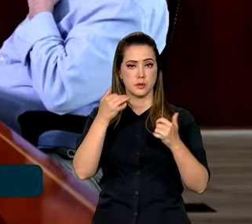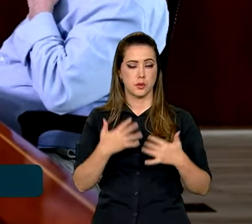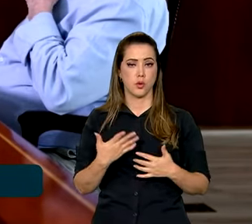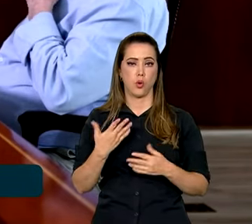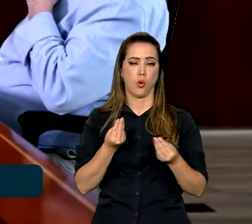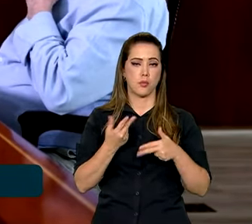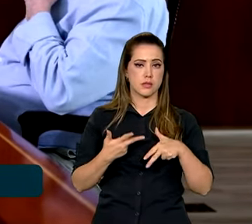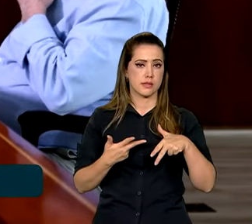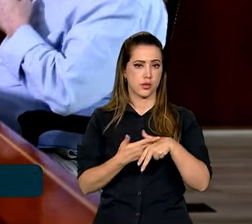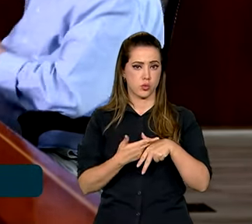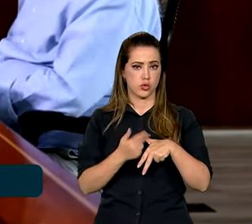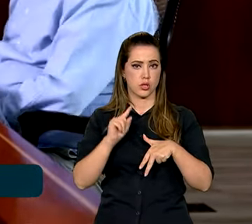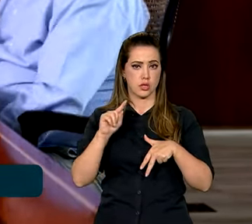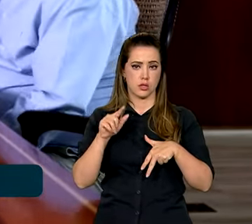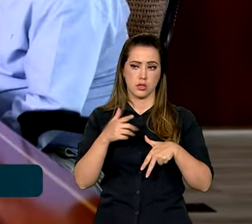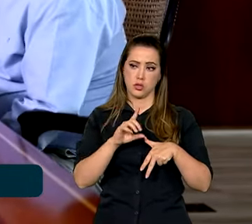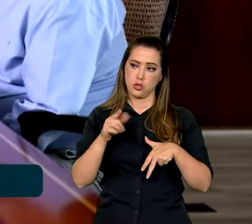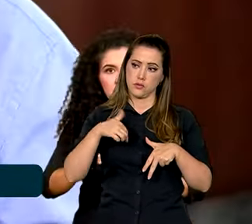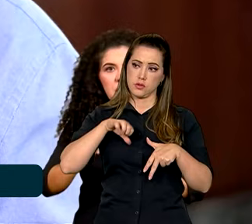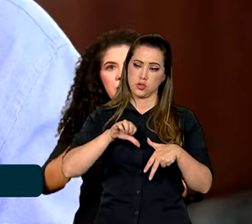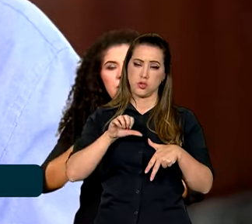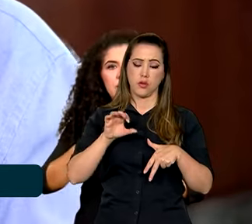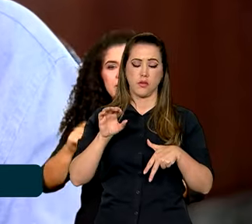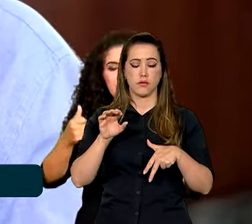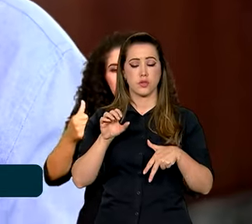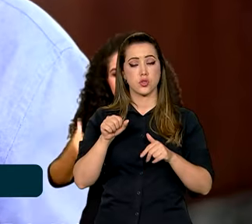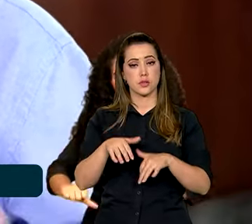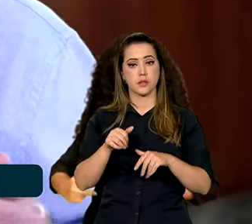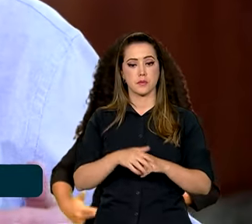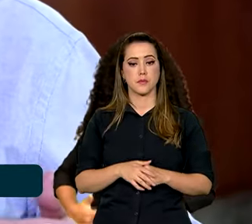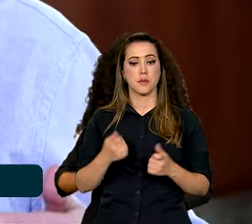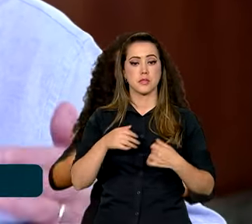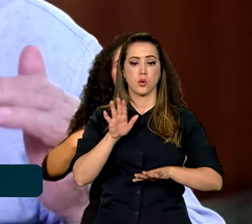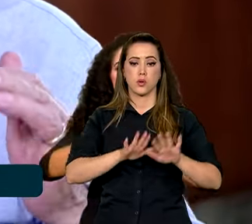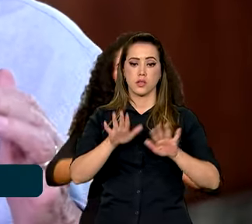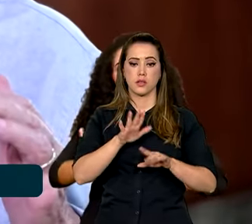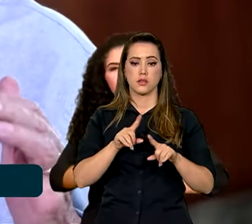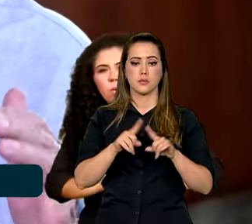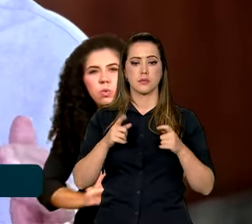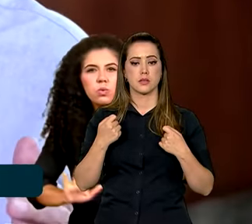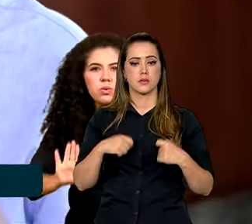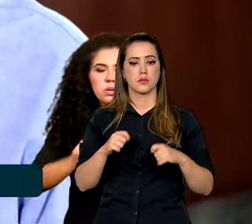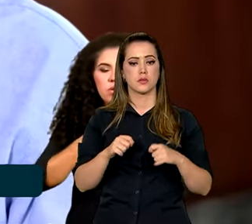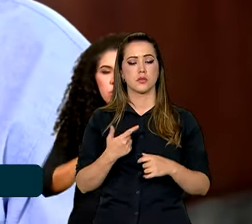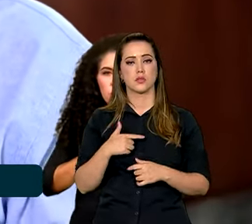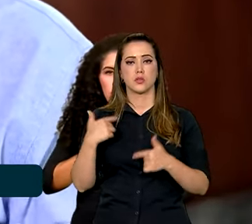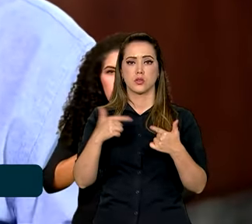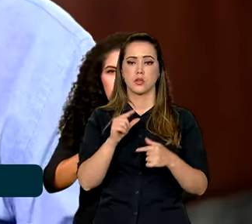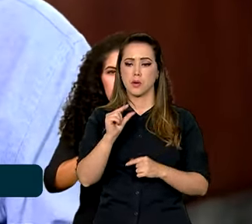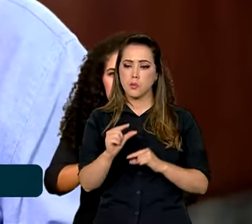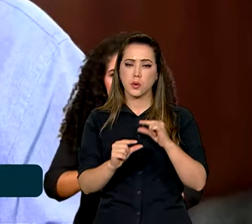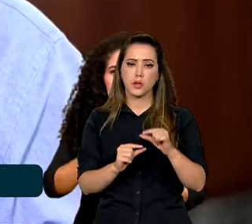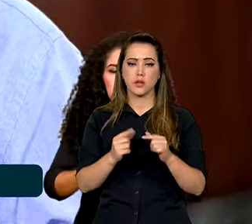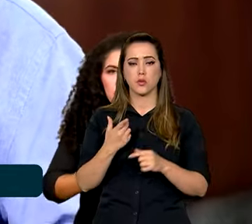cirurgia que fez no quadril em 29 de setembro tem que tomar muito cuidado Tô Voltando a trabalhar aos poucos